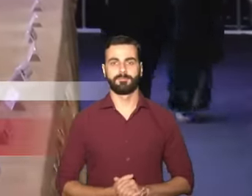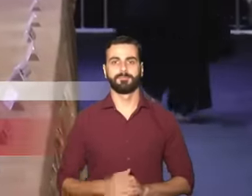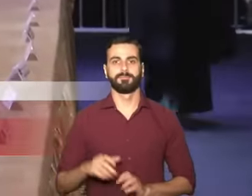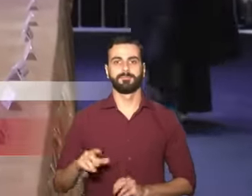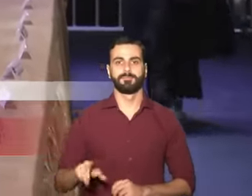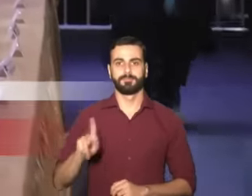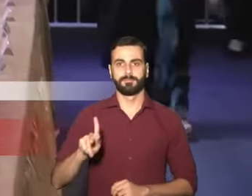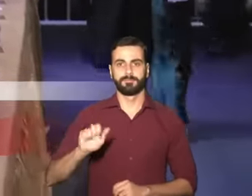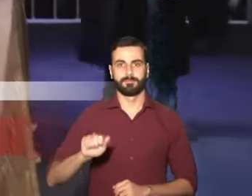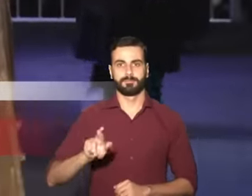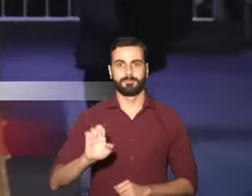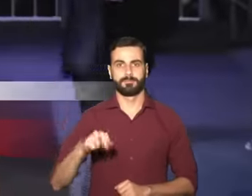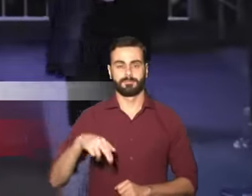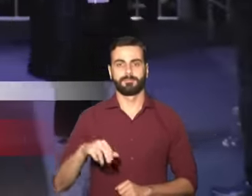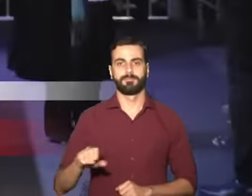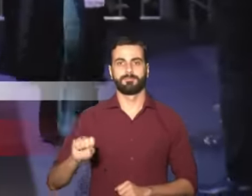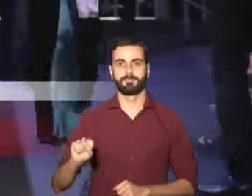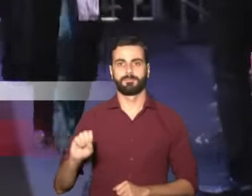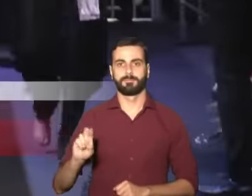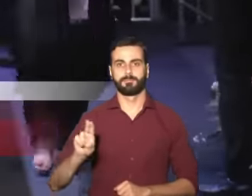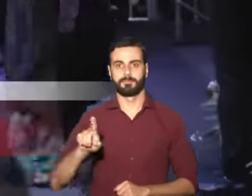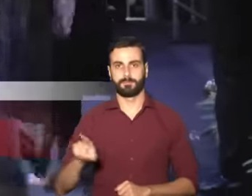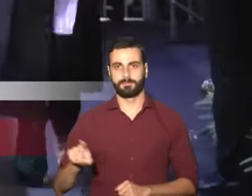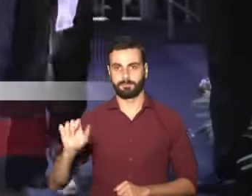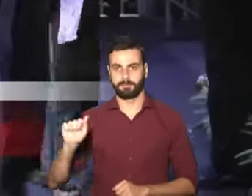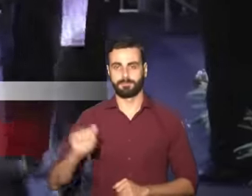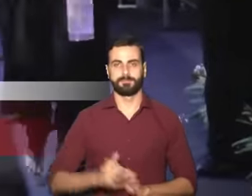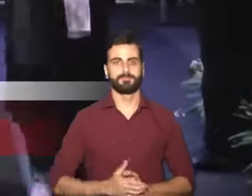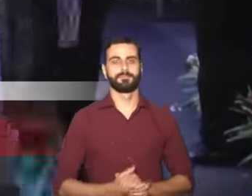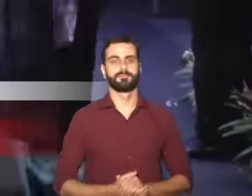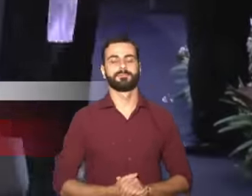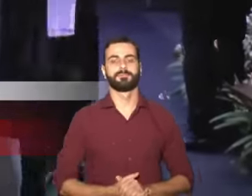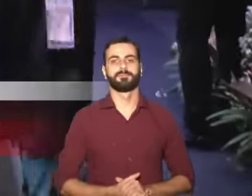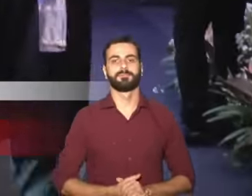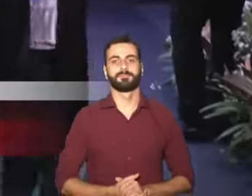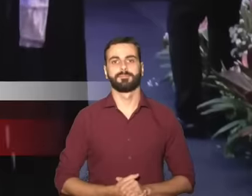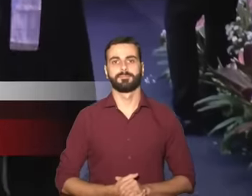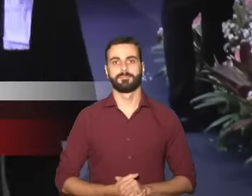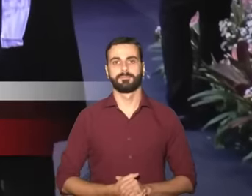Karen Marcela de Souza Martins.